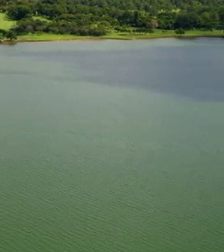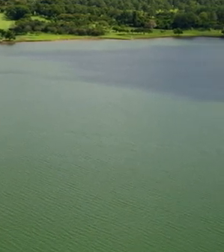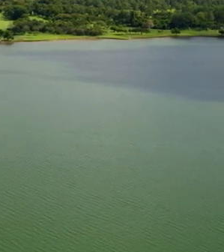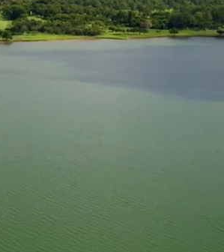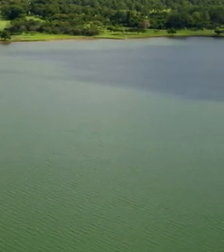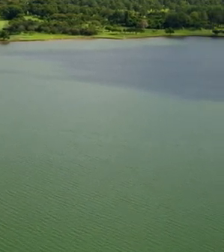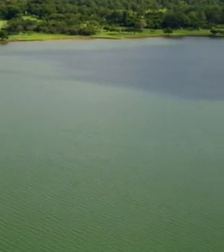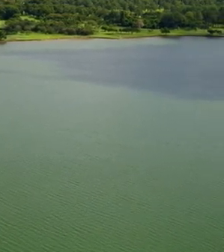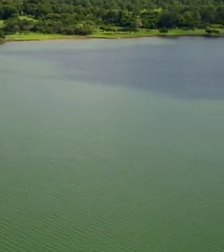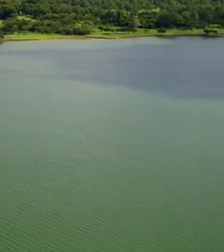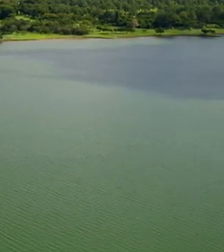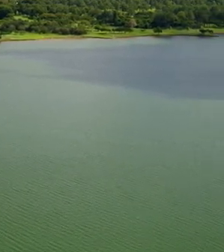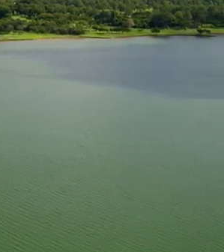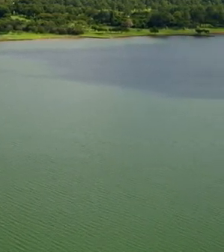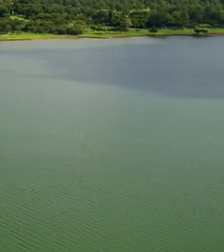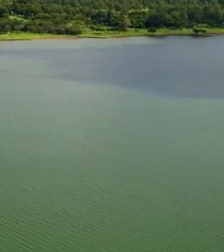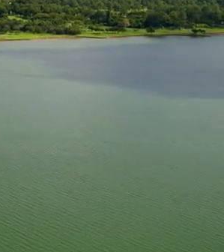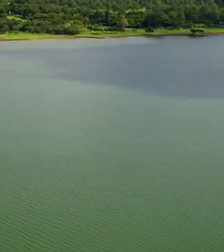Tchau.